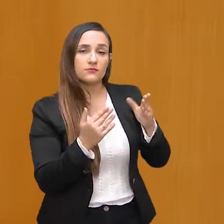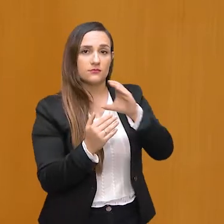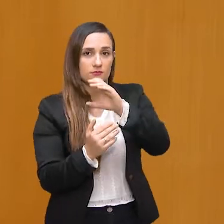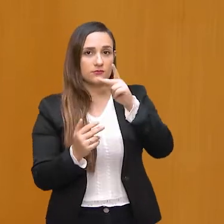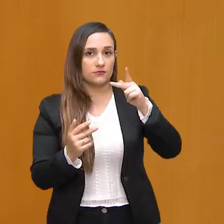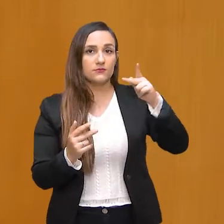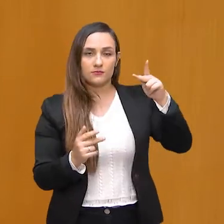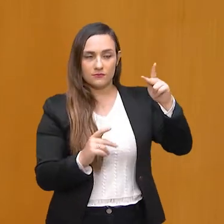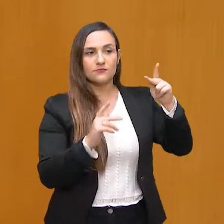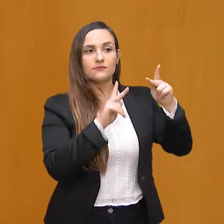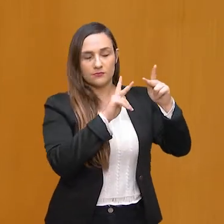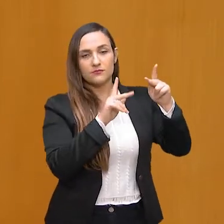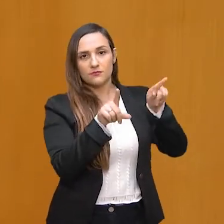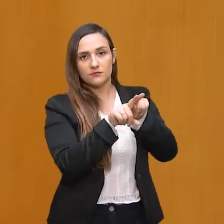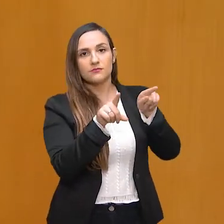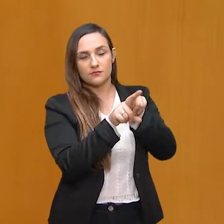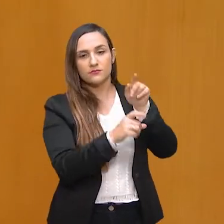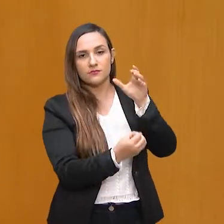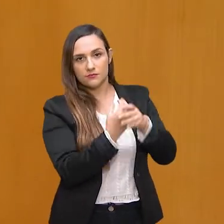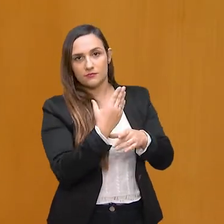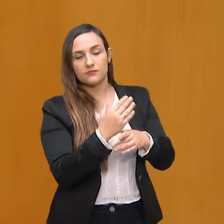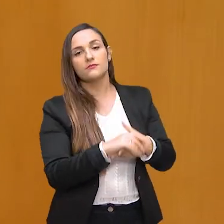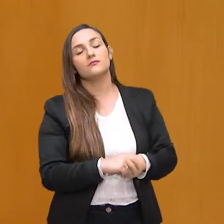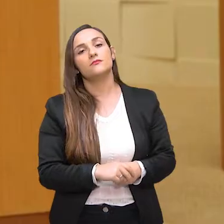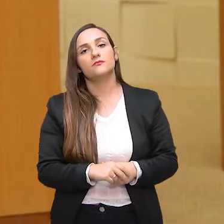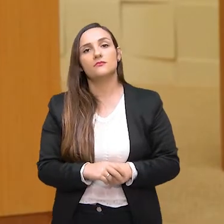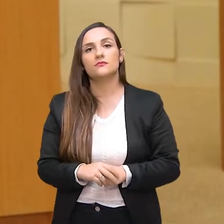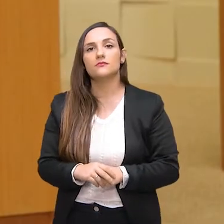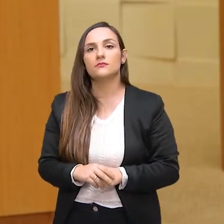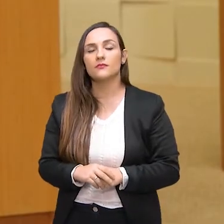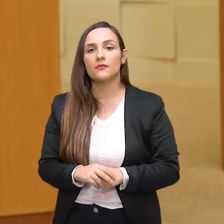e outras tantas legislações processuais.